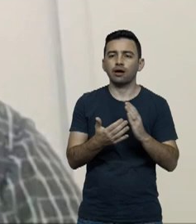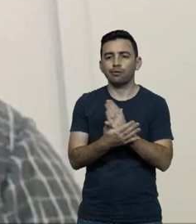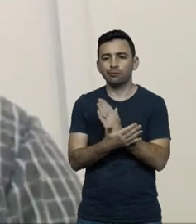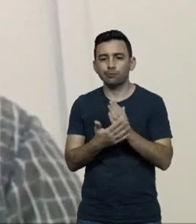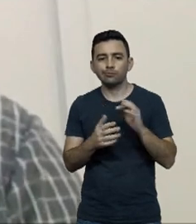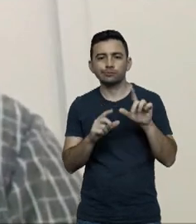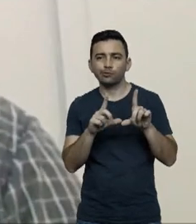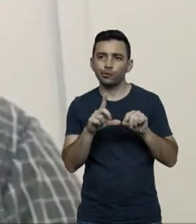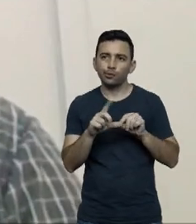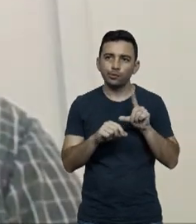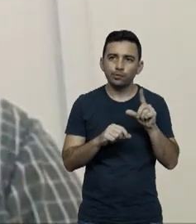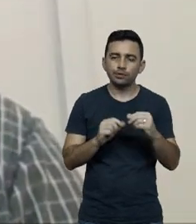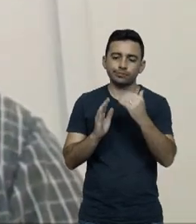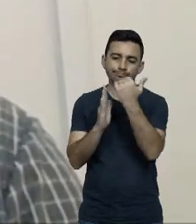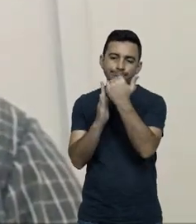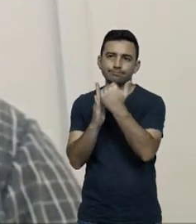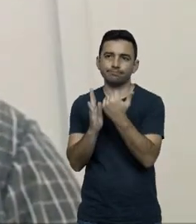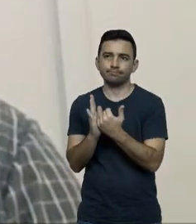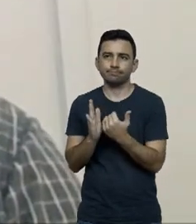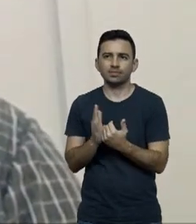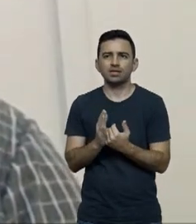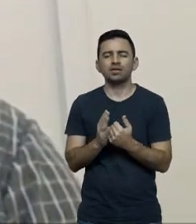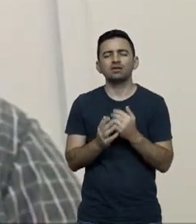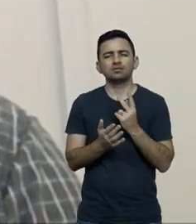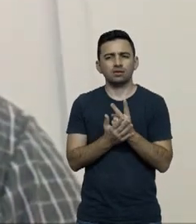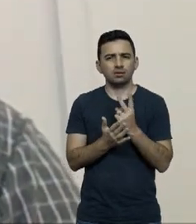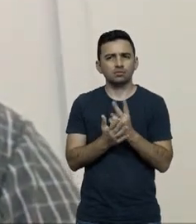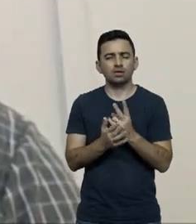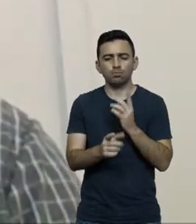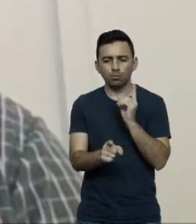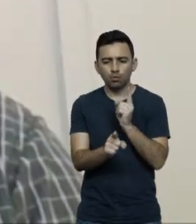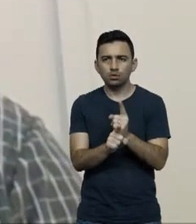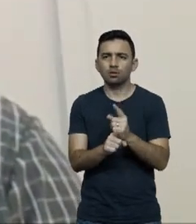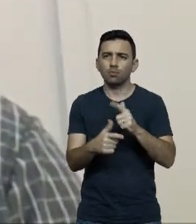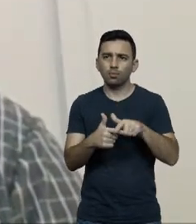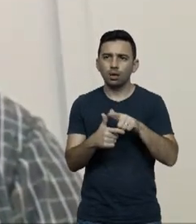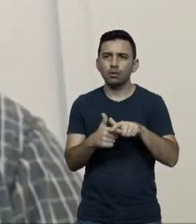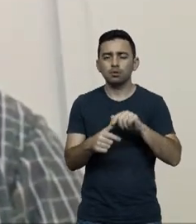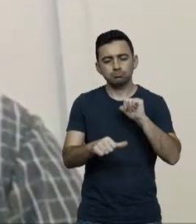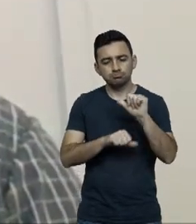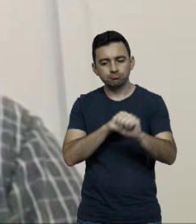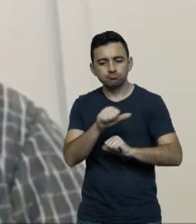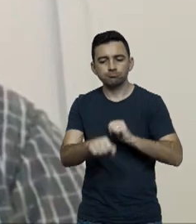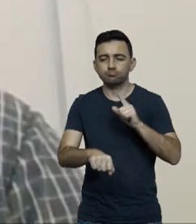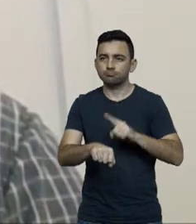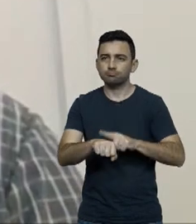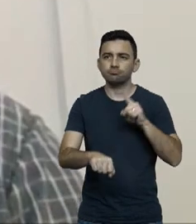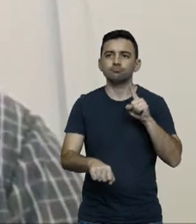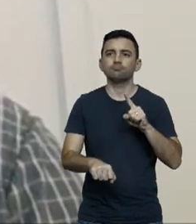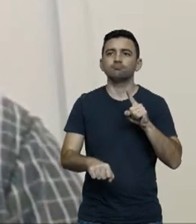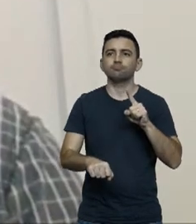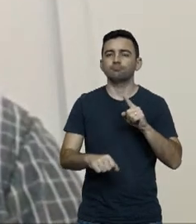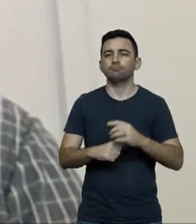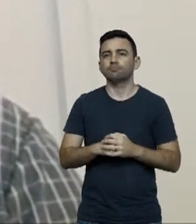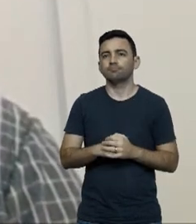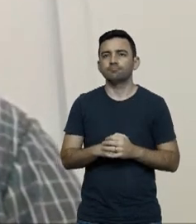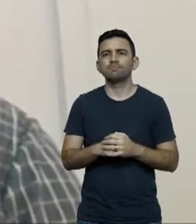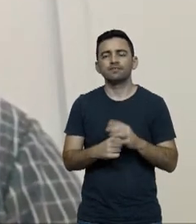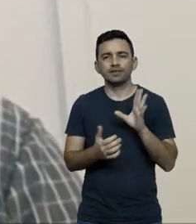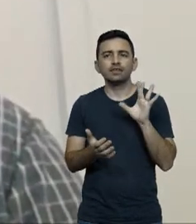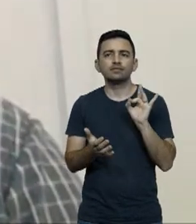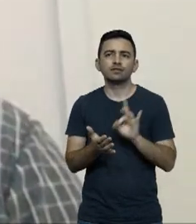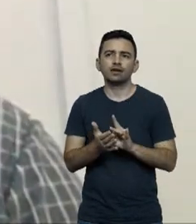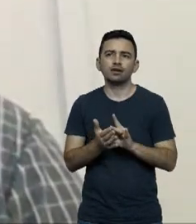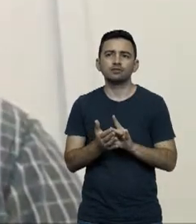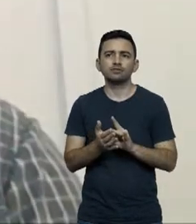a gente sempre que ele é identificado pelo menos uns prontamente corrigir então é são realmente é uma questão